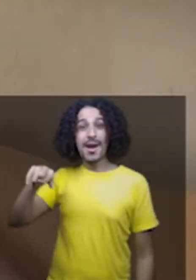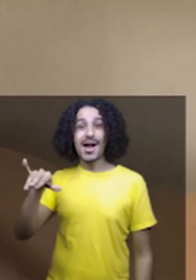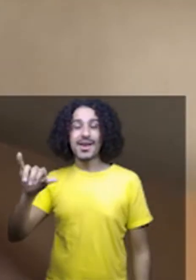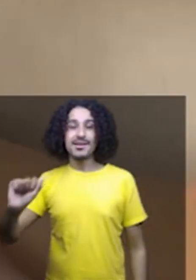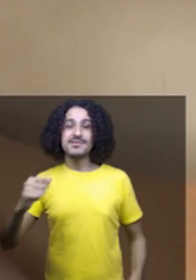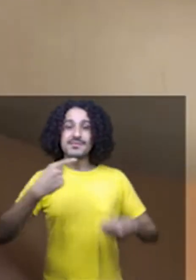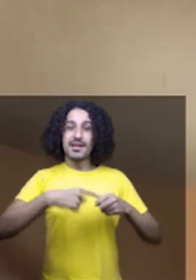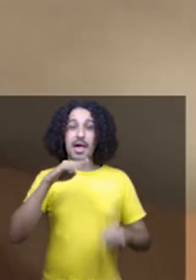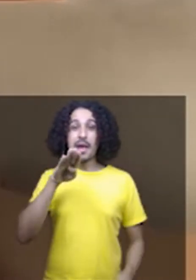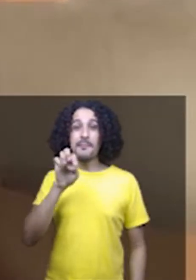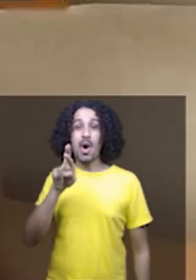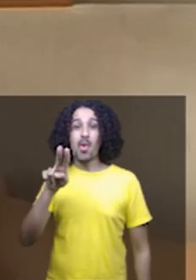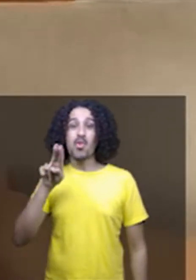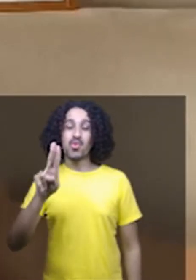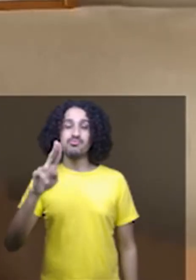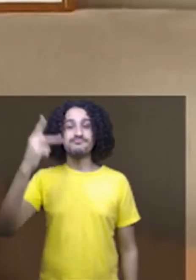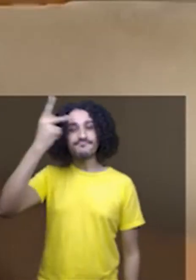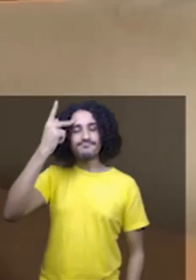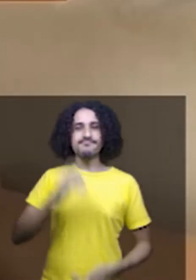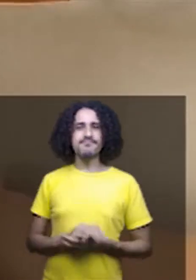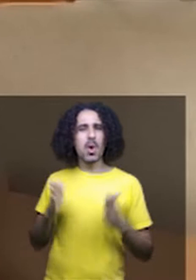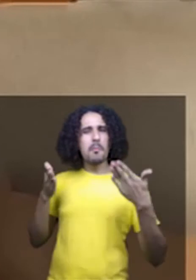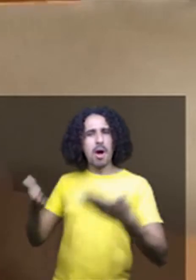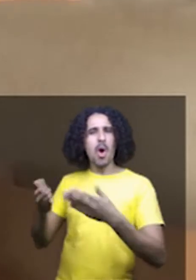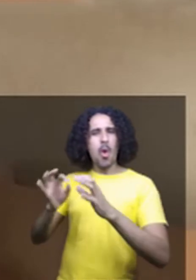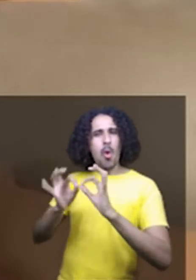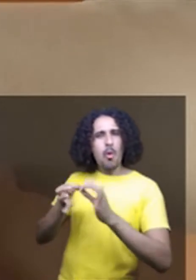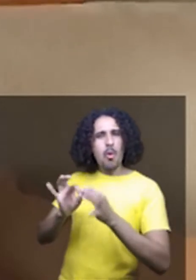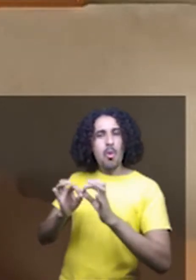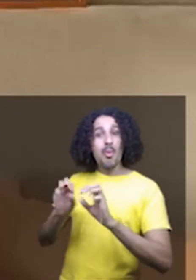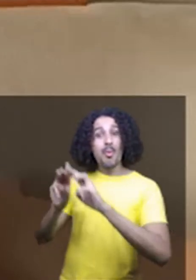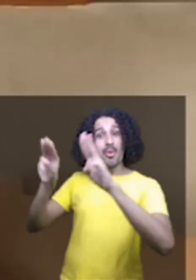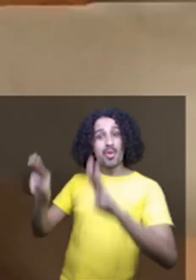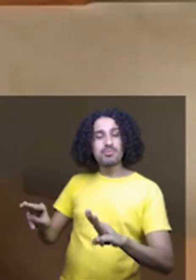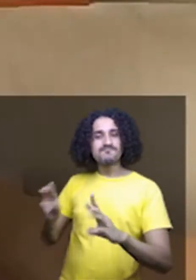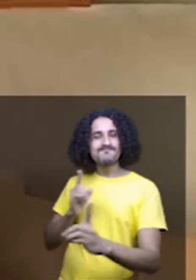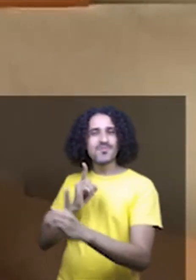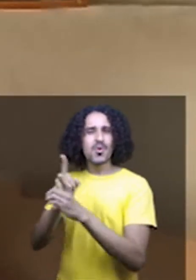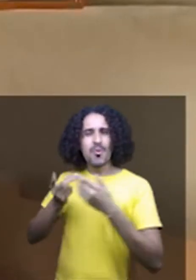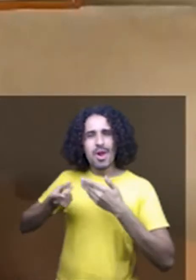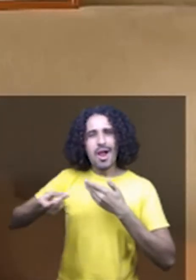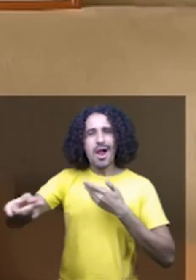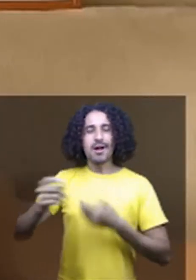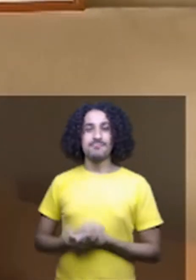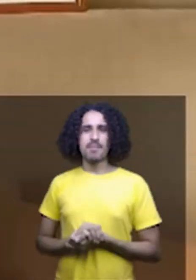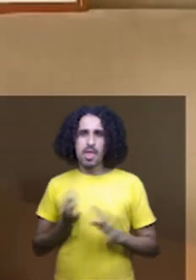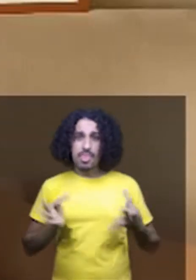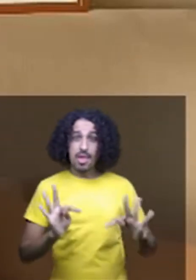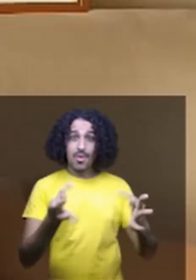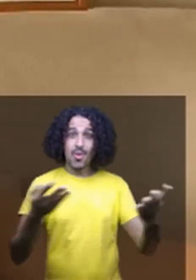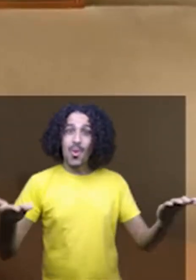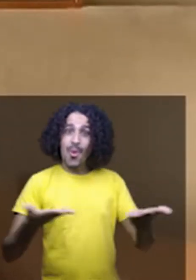Meu nome é Maria João Garcia de Almeida, sou de Bauru, estado de São Paulo, e participo da oficina Museus Encontros Sem